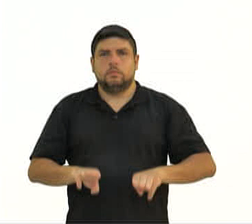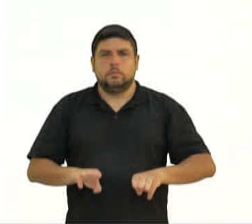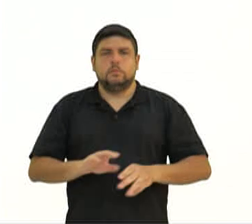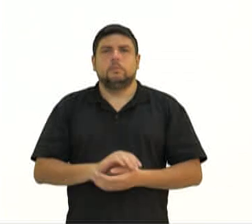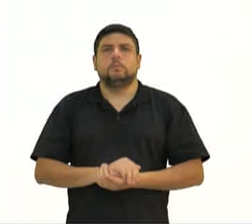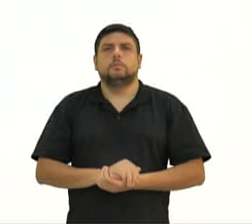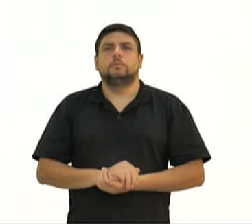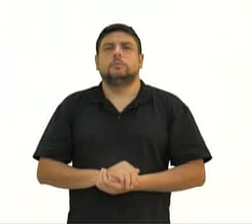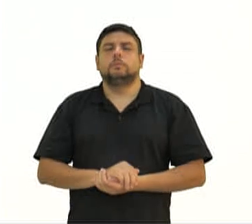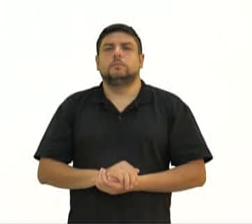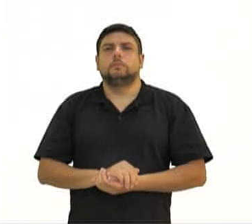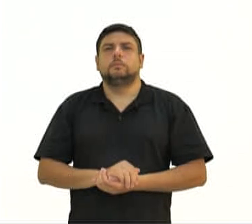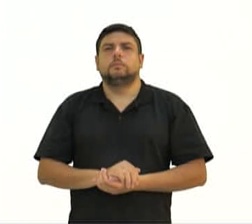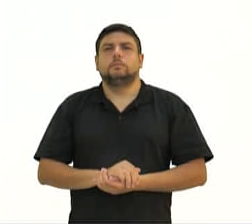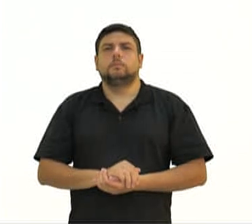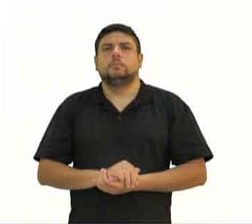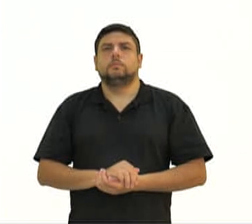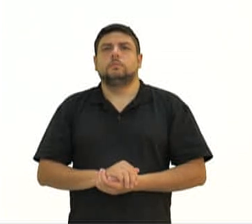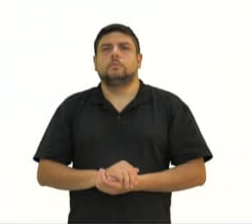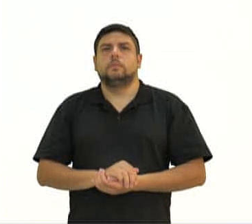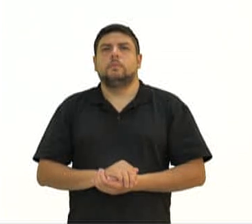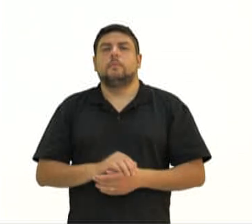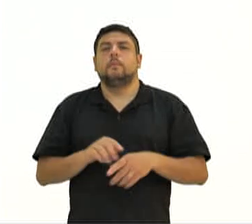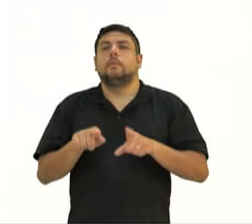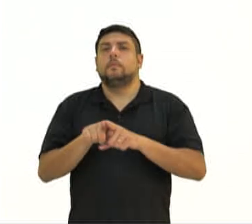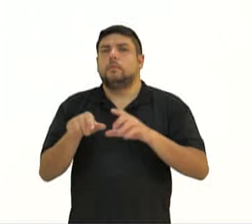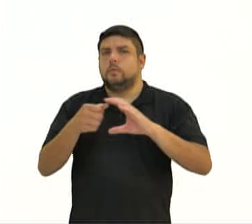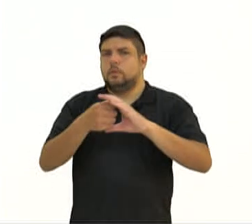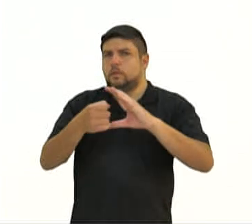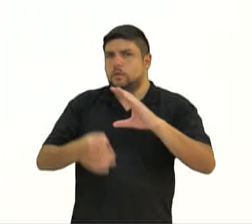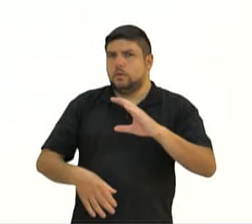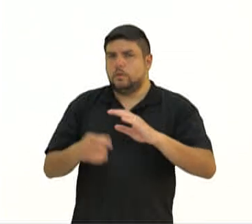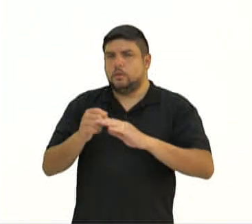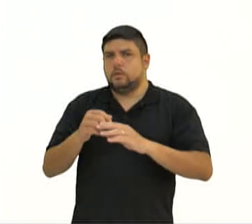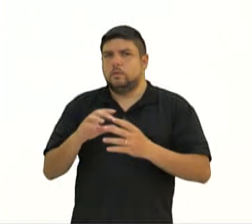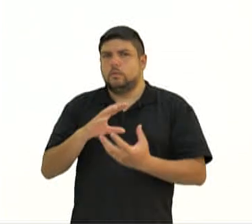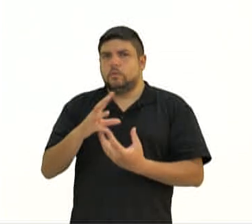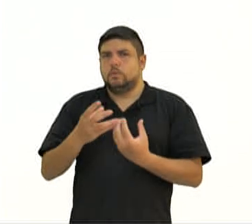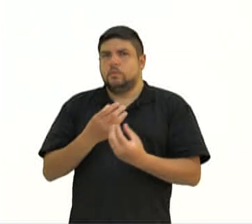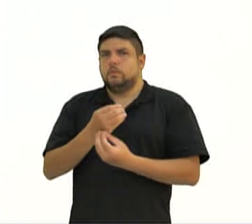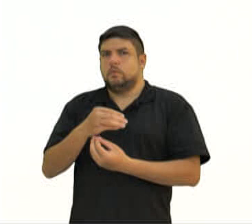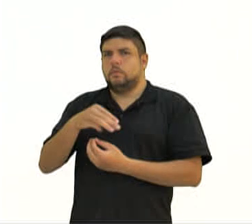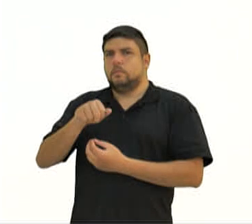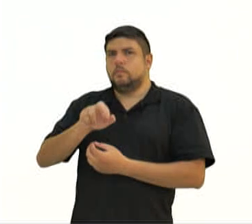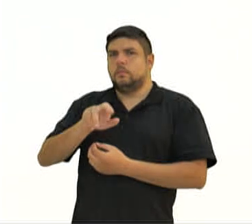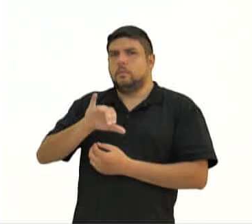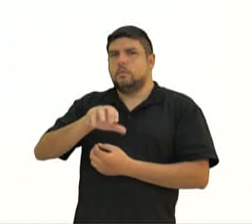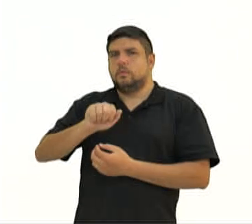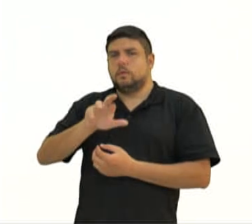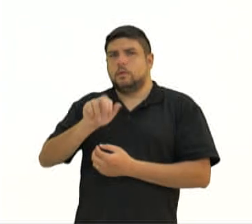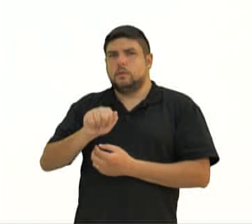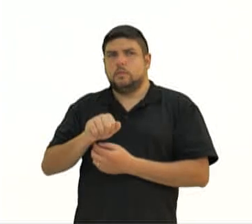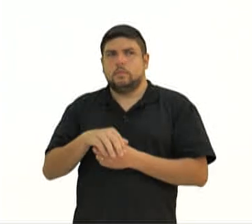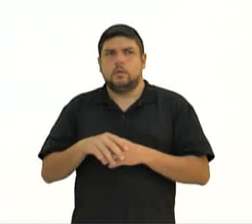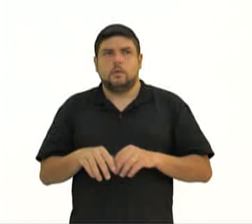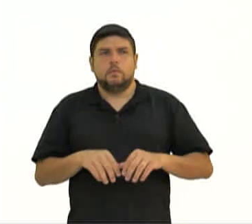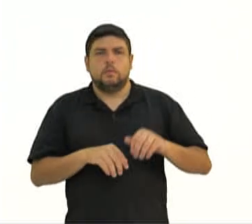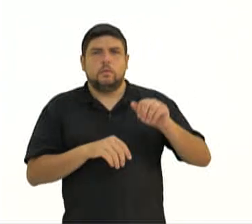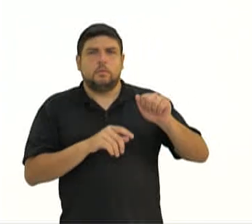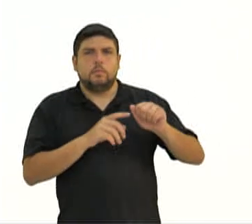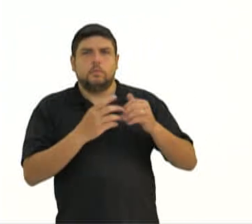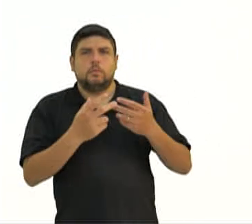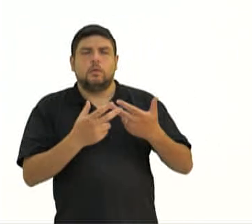Outra característica da arte marajoara, o A, policromático e B,